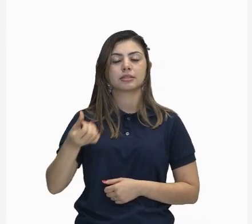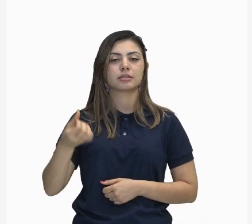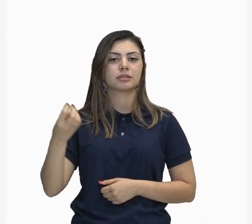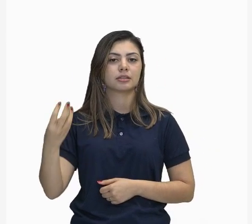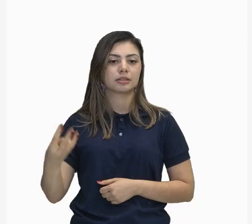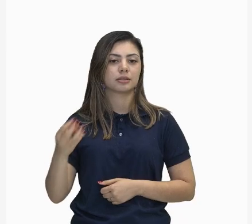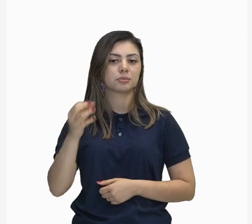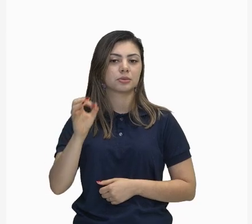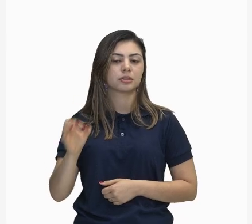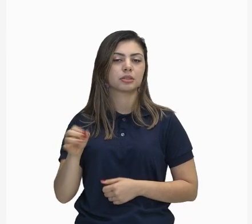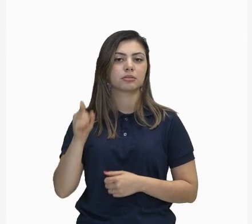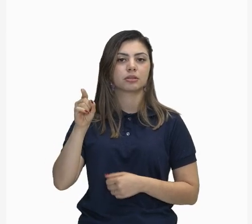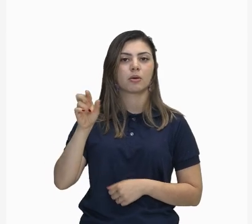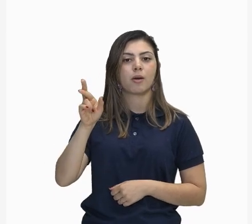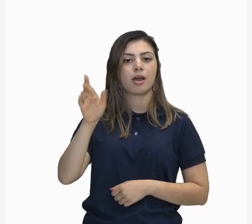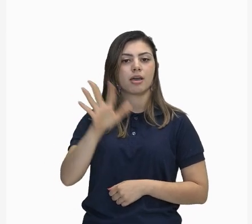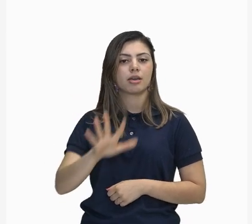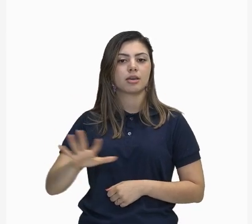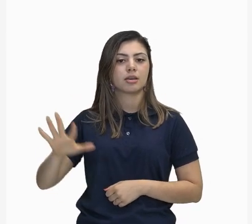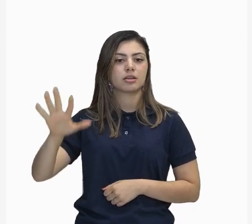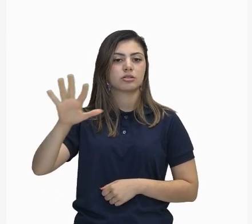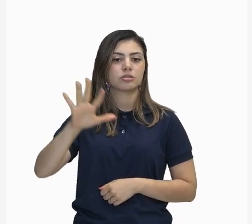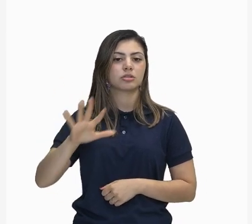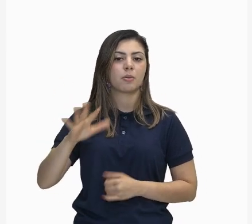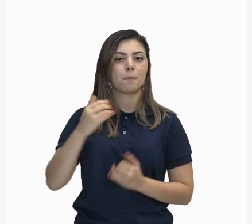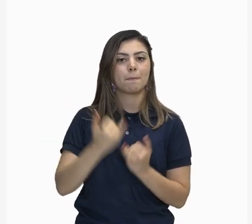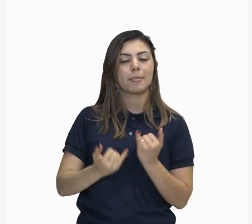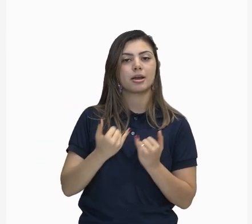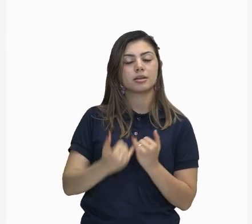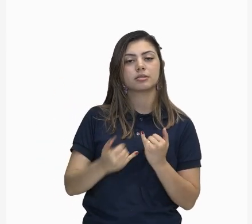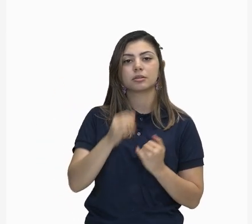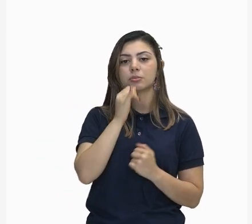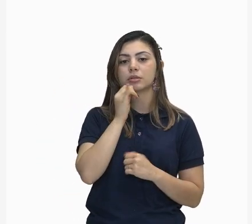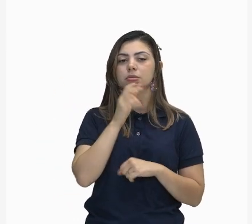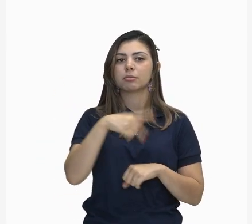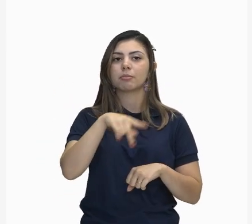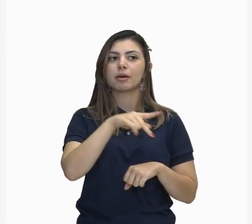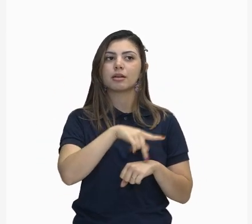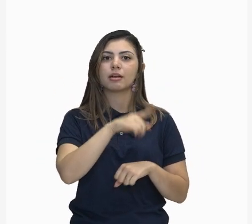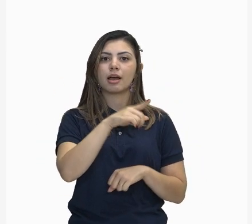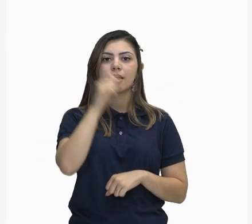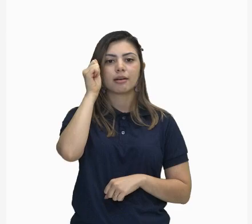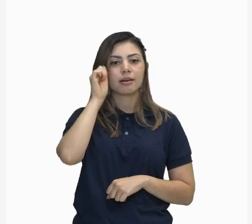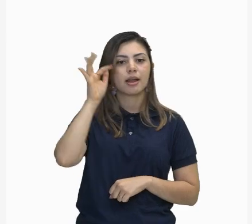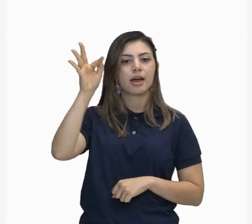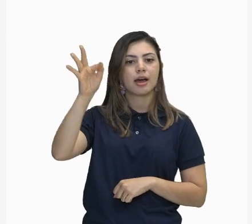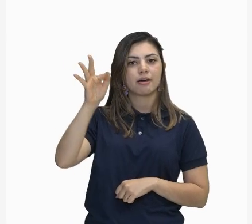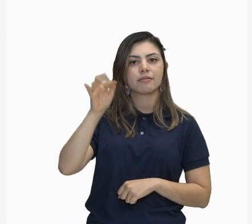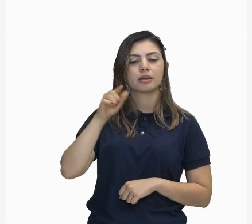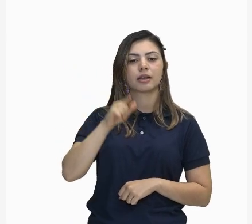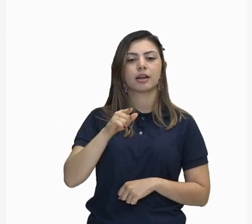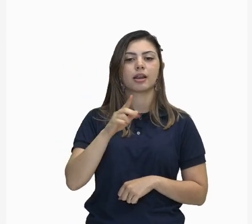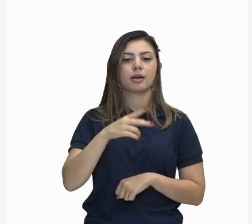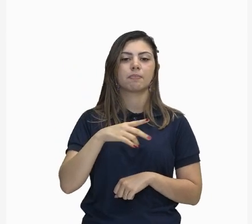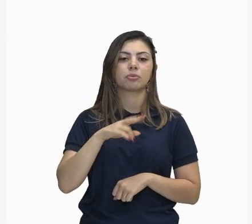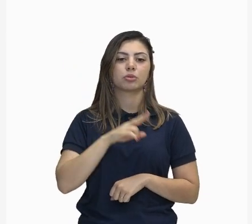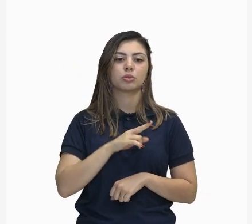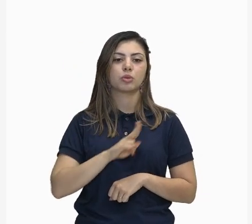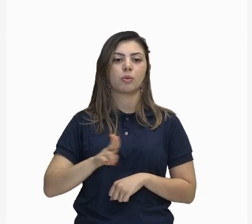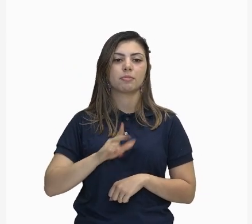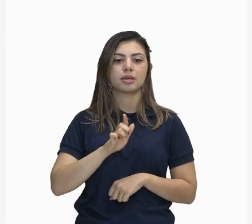essa região tenha o IDH próximo, por exemplo, ao país africano Gabão. Enquanto no